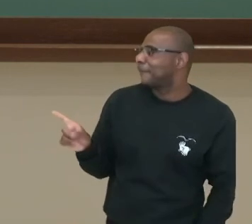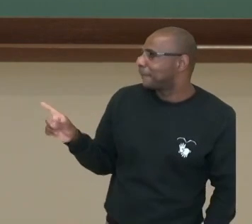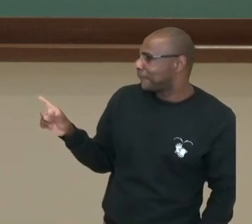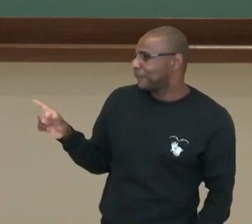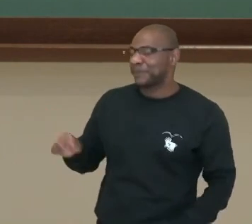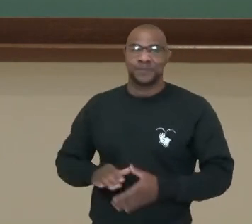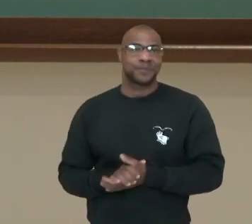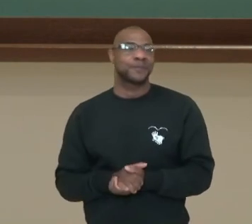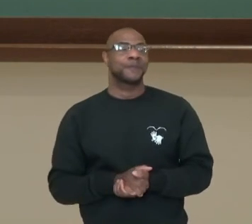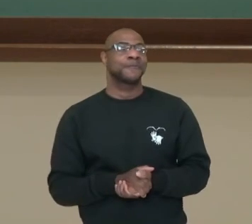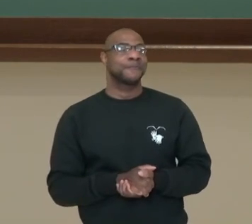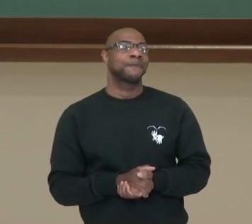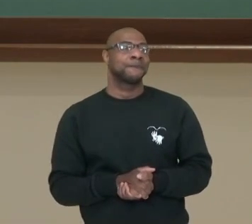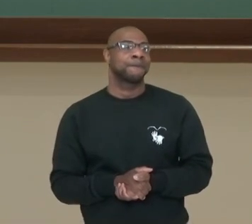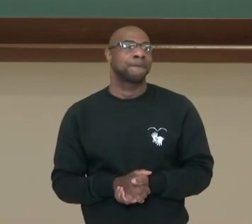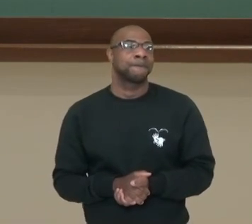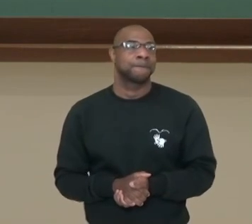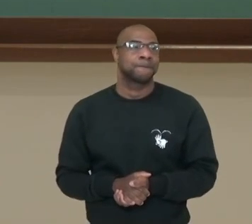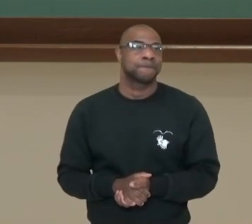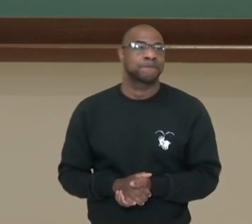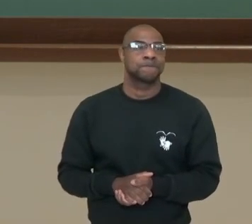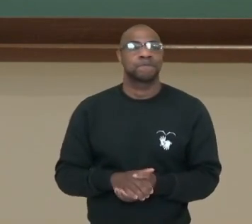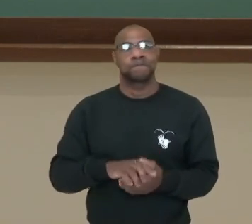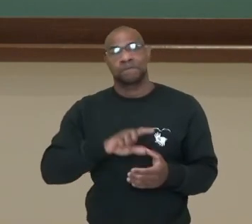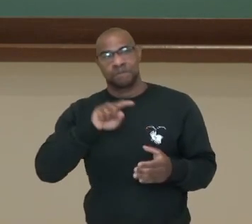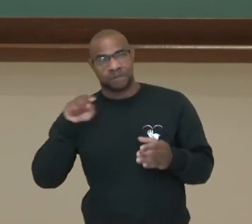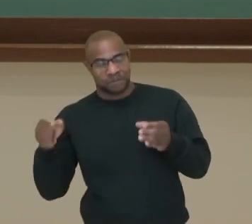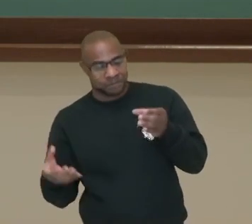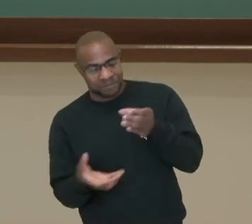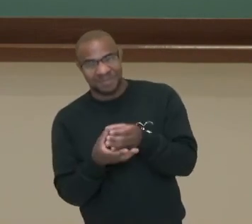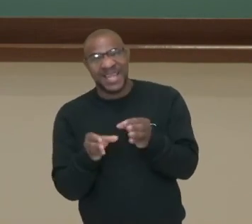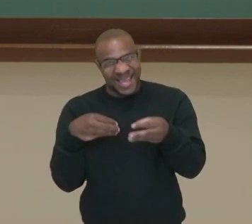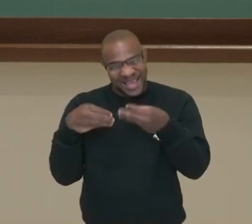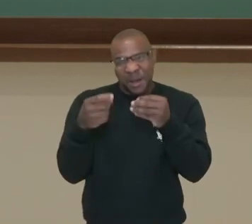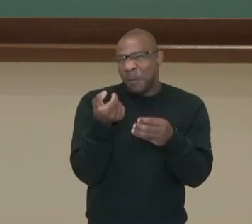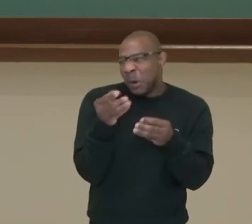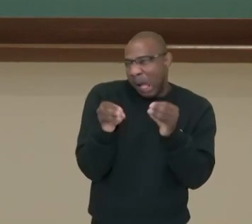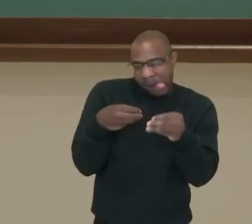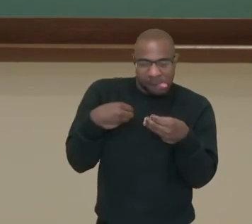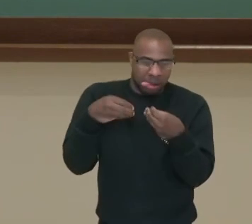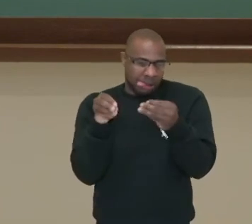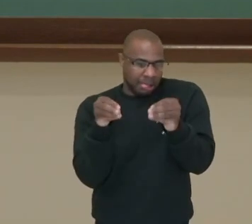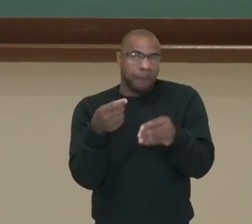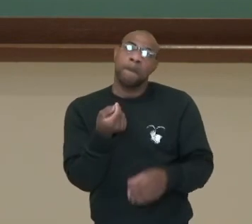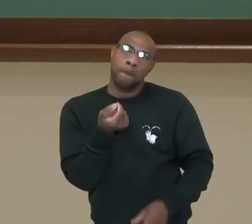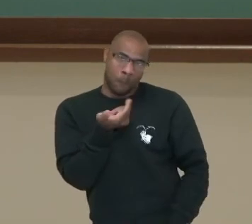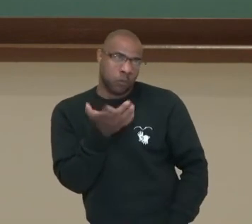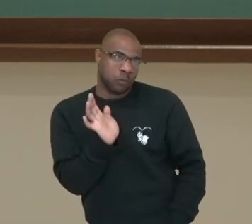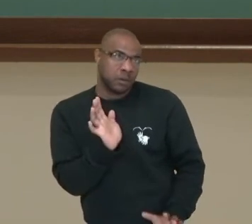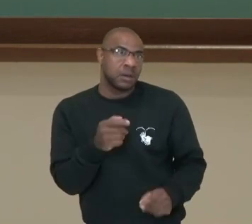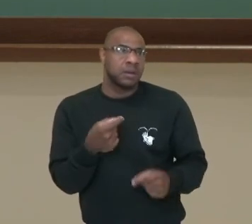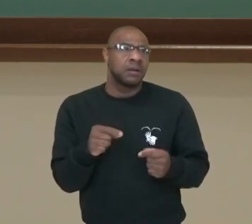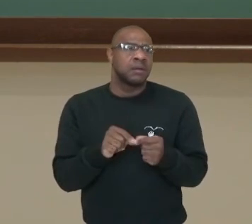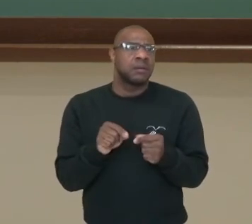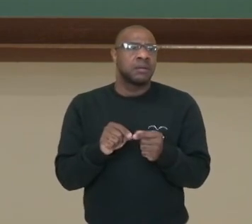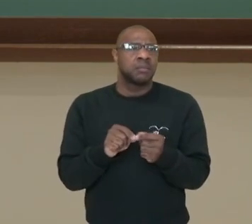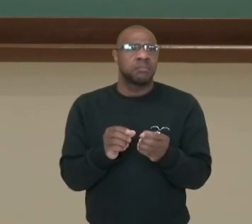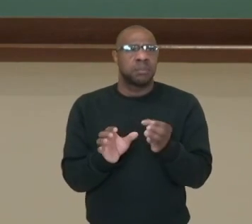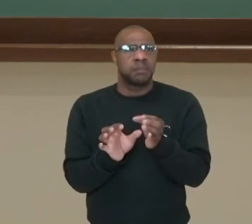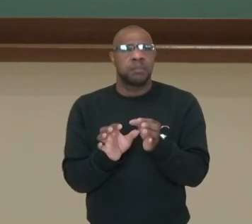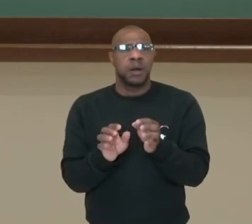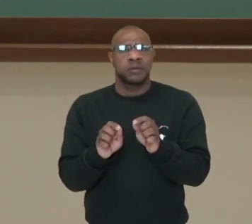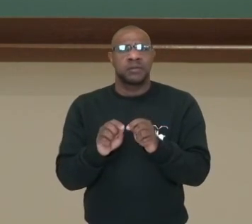a gente tem hoje em dia, elas não são tão resistentes, elas são mais moles. Então, você tem que colocar um arame,